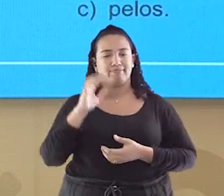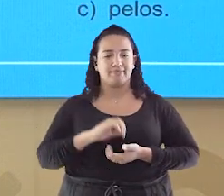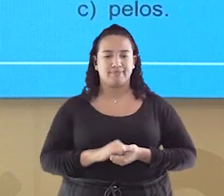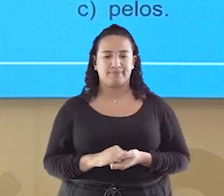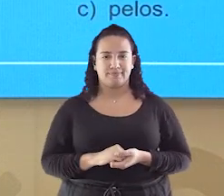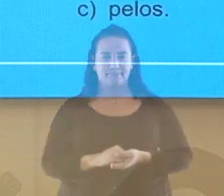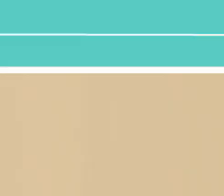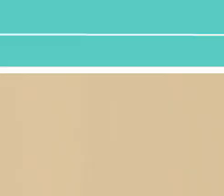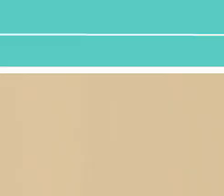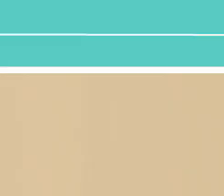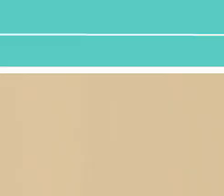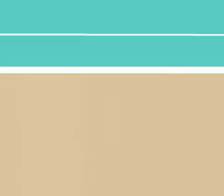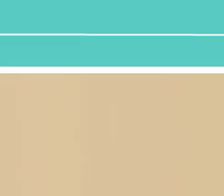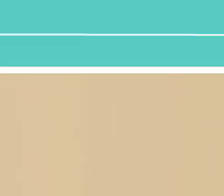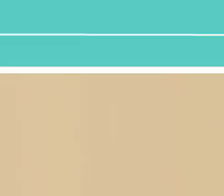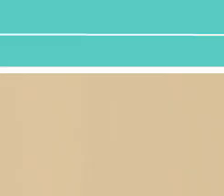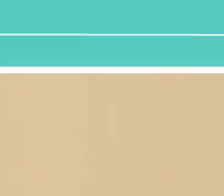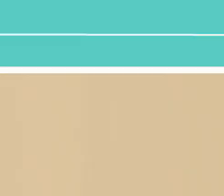Pensem em casa.